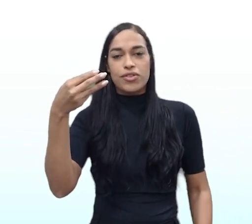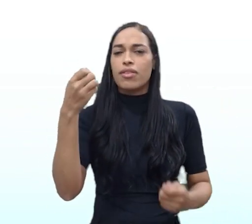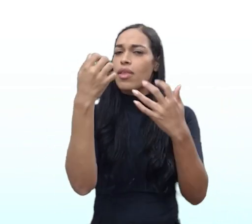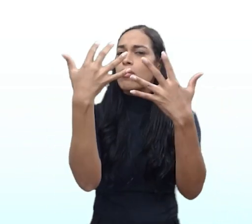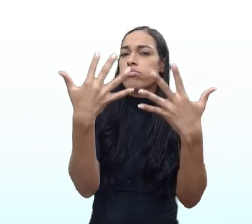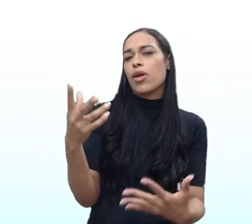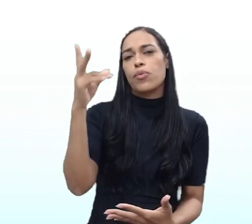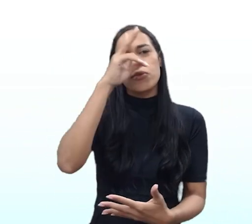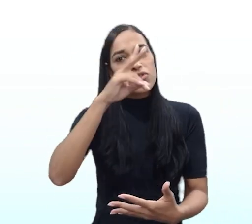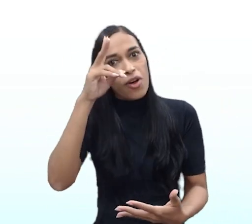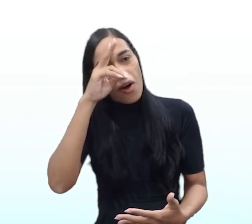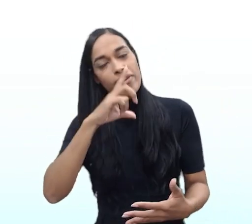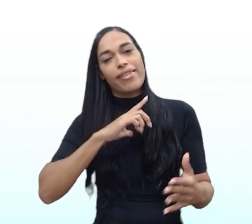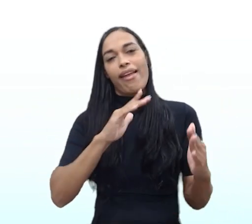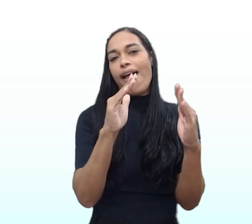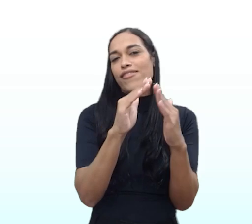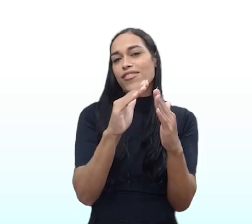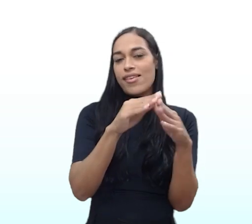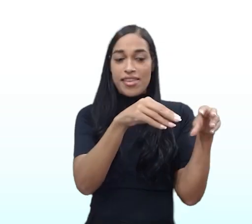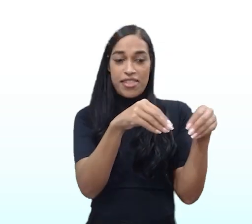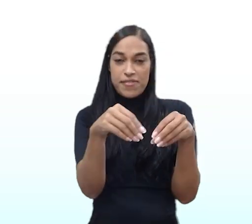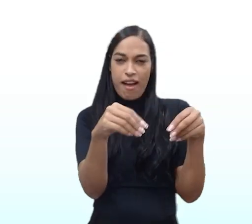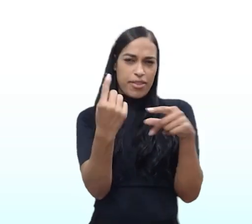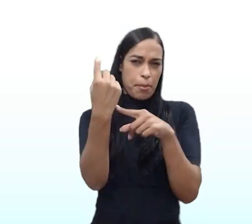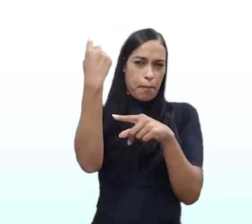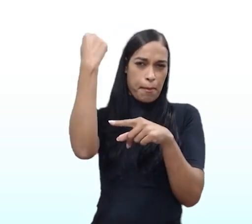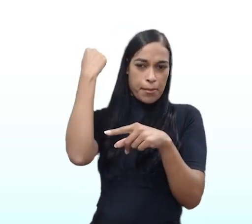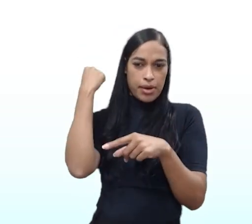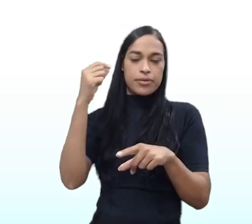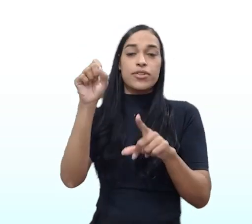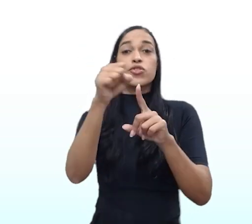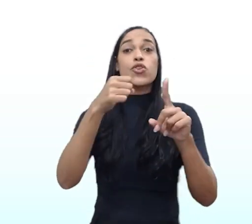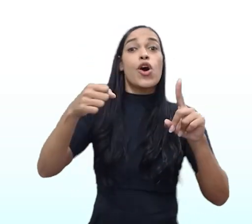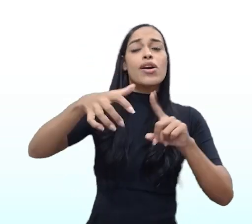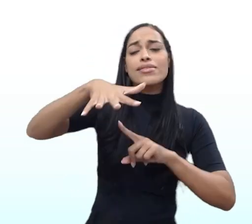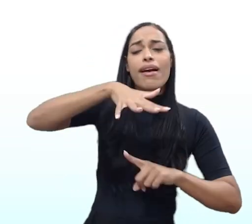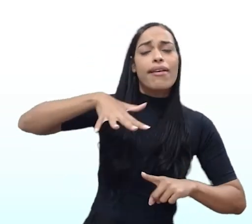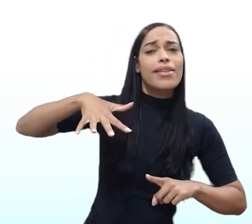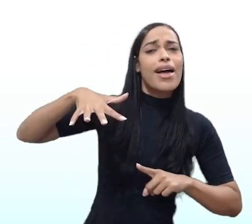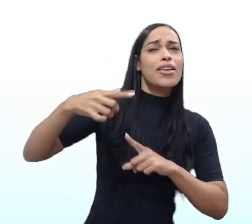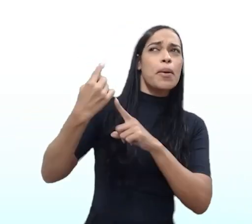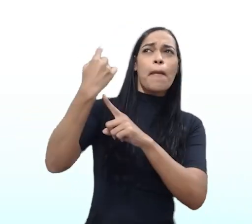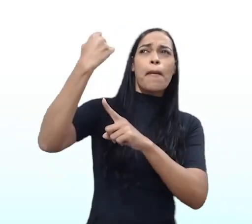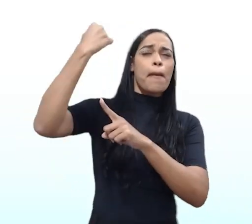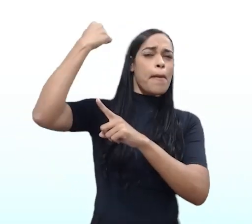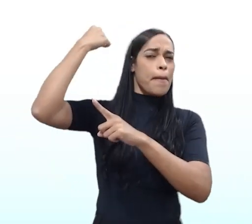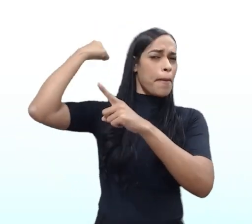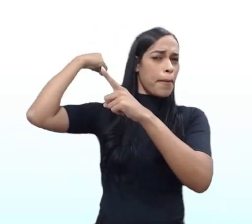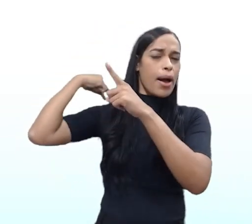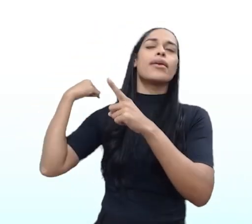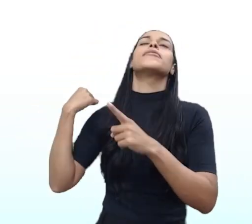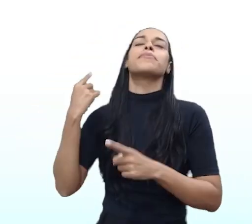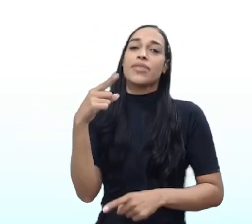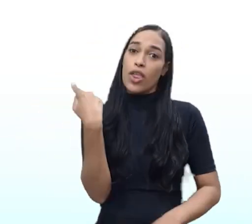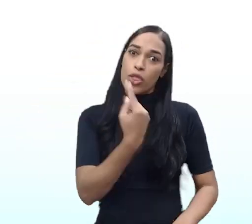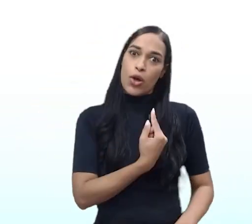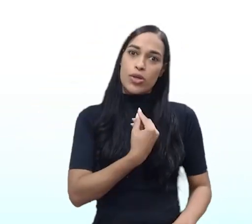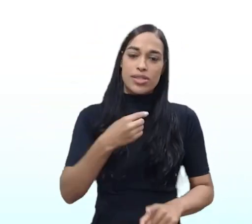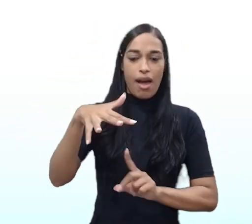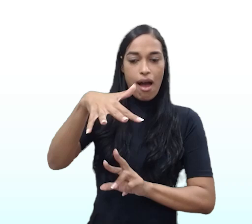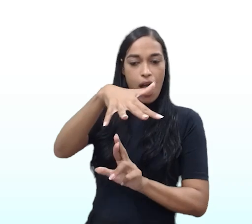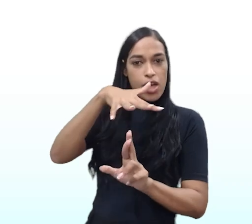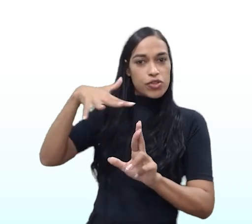história, toda casa de farinha tem ela. Então, essas sociedades que vivem bem distante aí da nossa